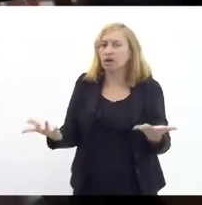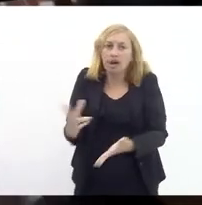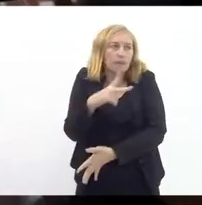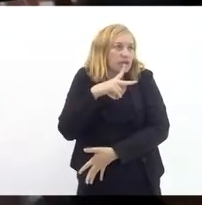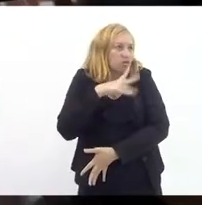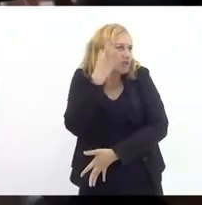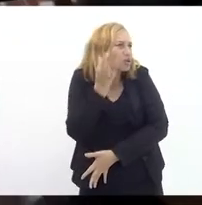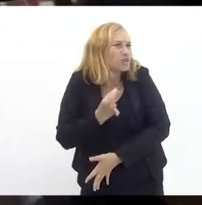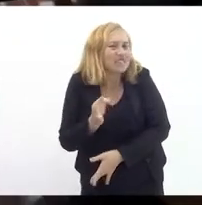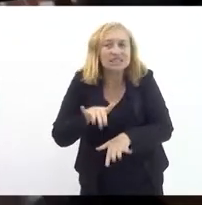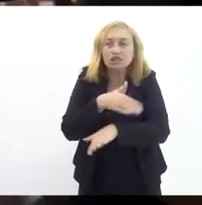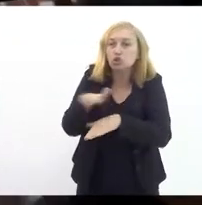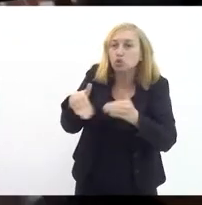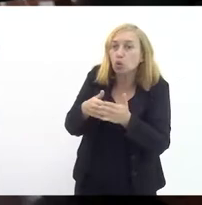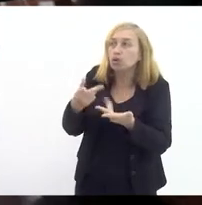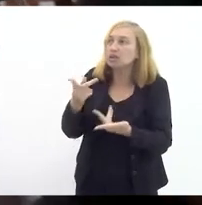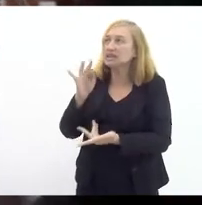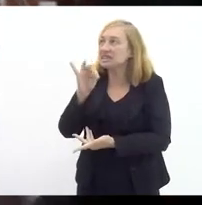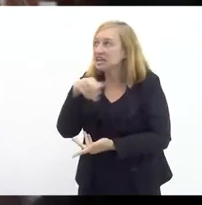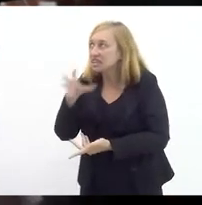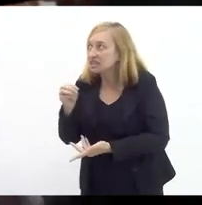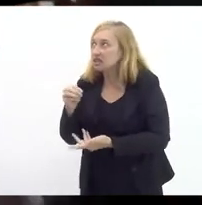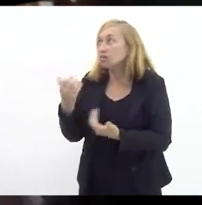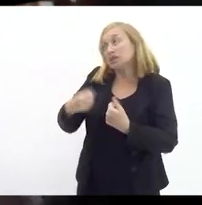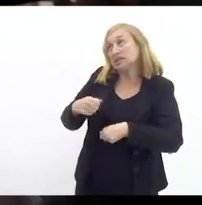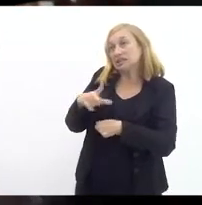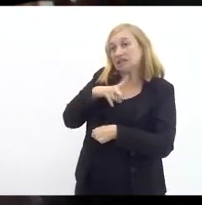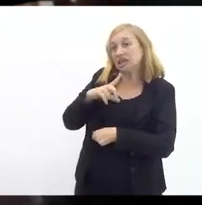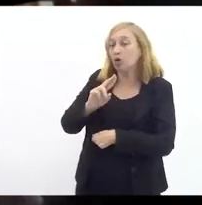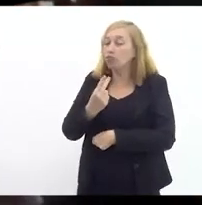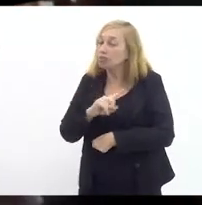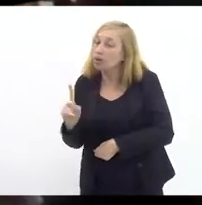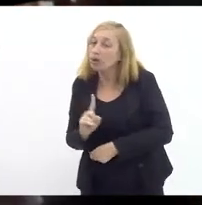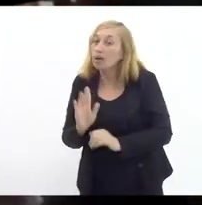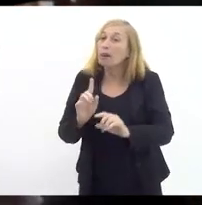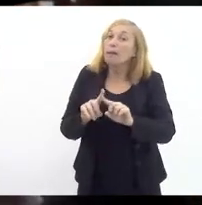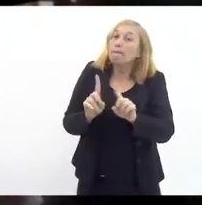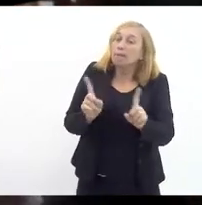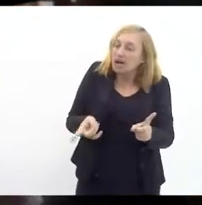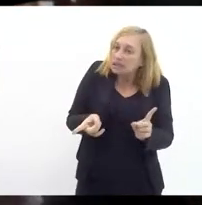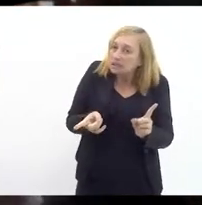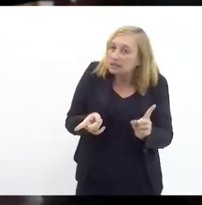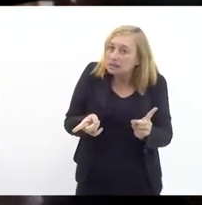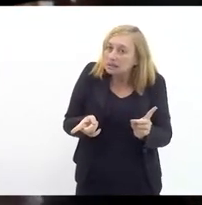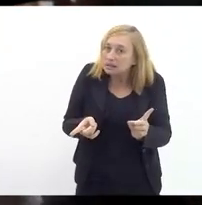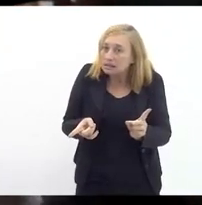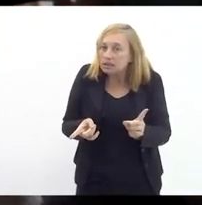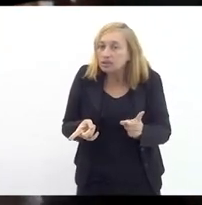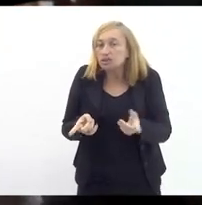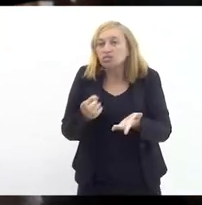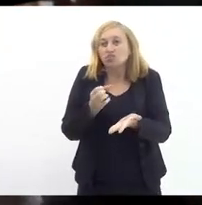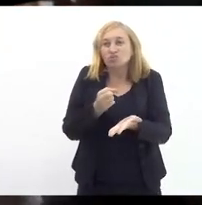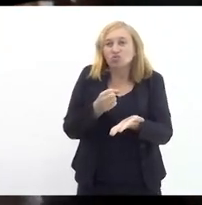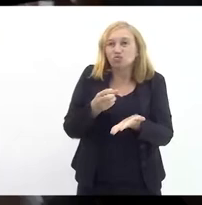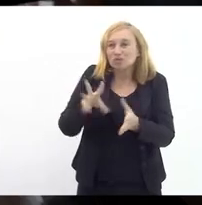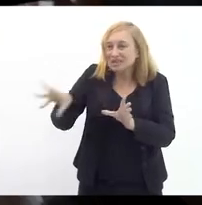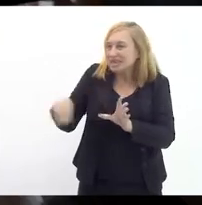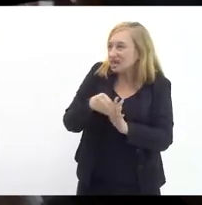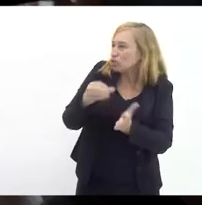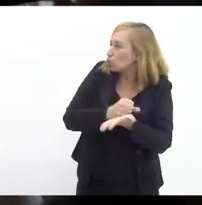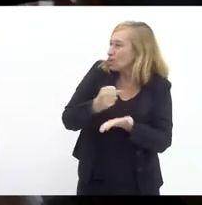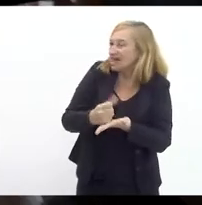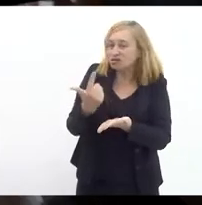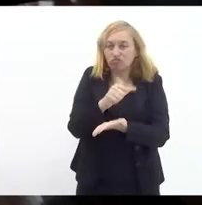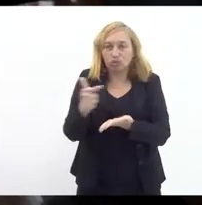sei se todas as estações deveriam ter, mas talvez um plano. Mas não é tratado em nenhum elemento. A informação que a Getransp tem é